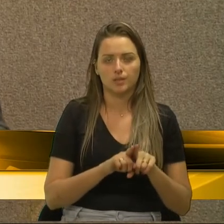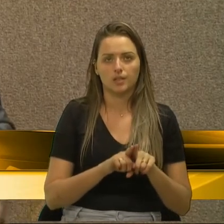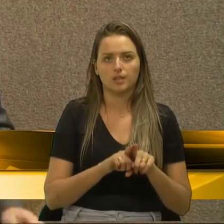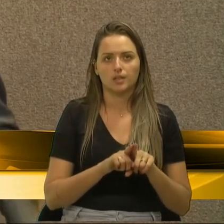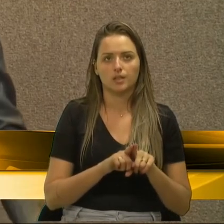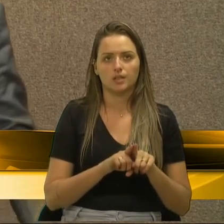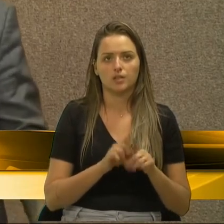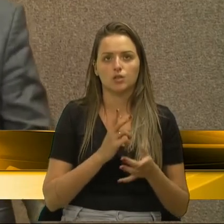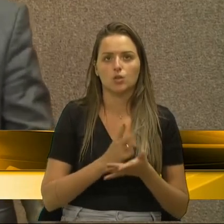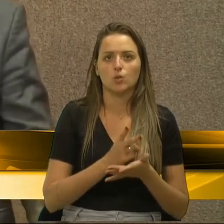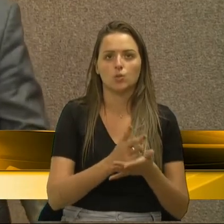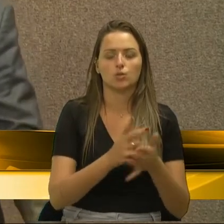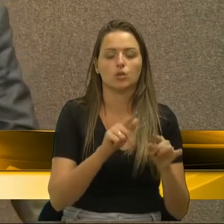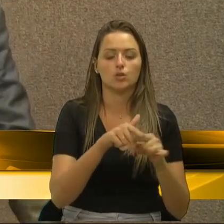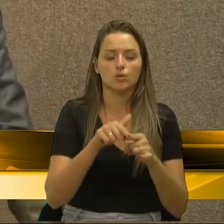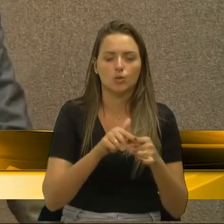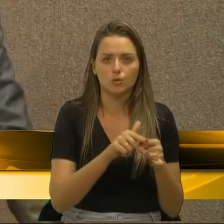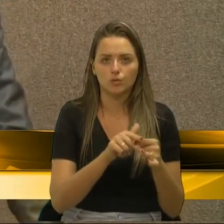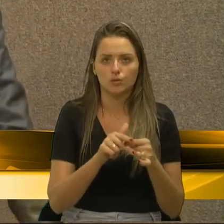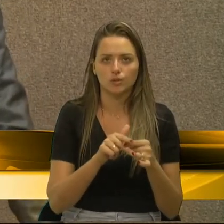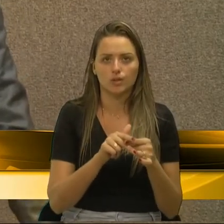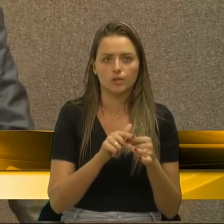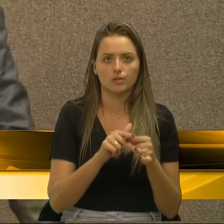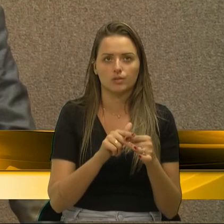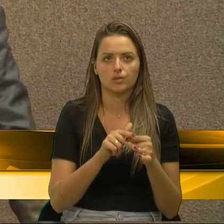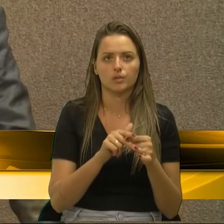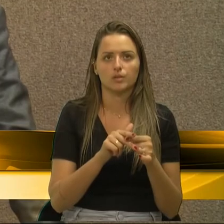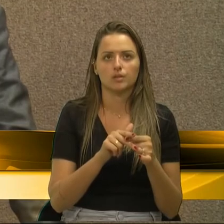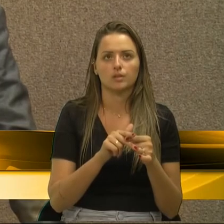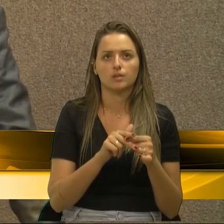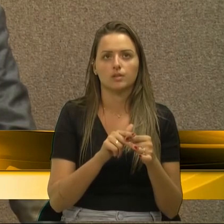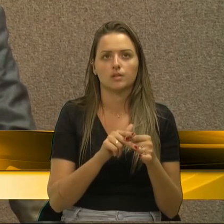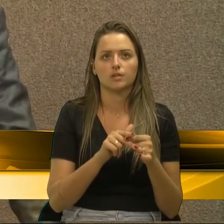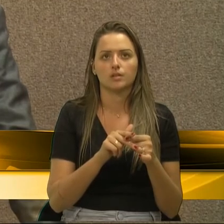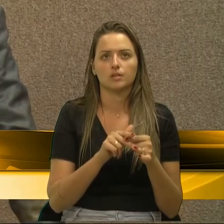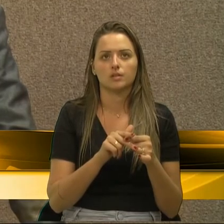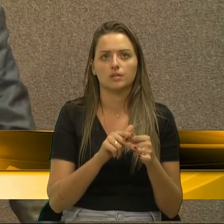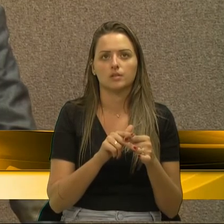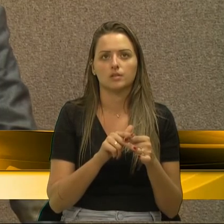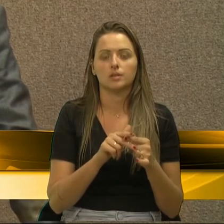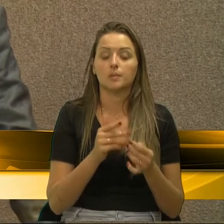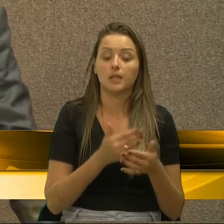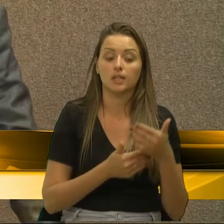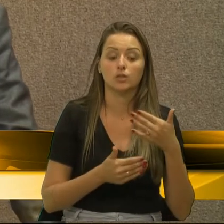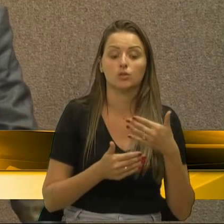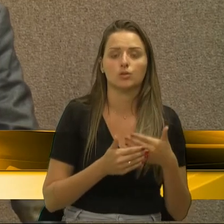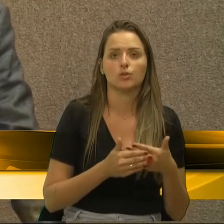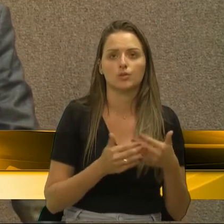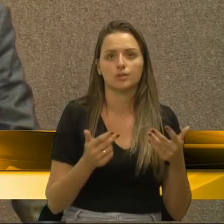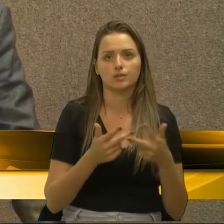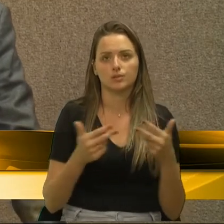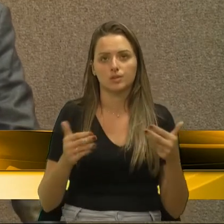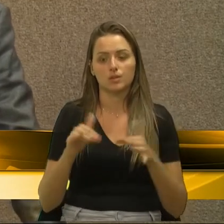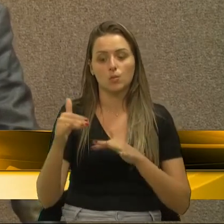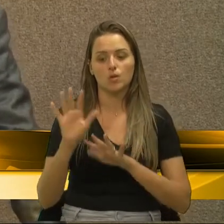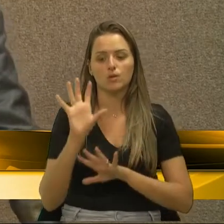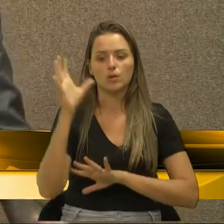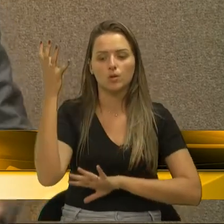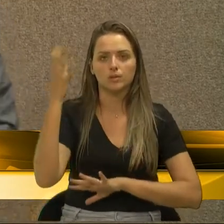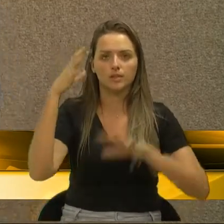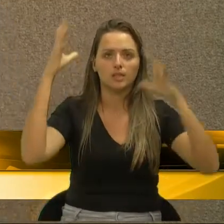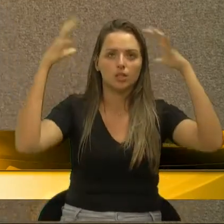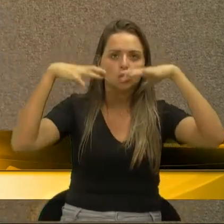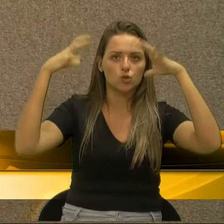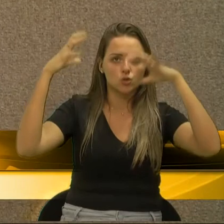de manutenção para que estas dificuldades, quando aconteçam essas